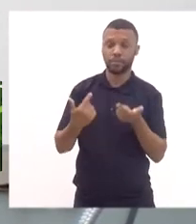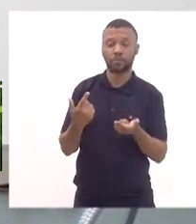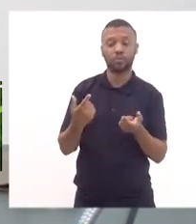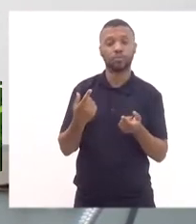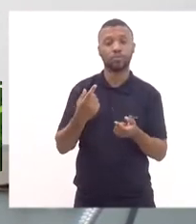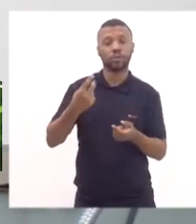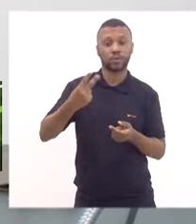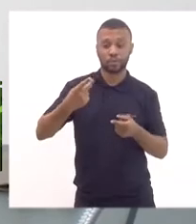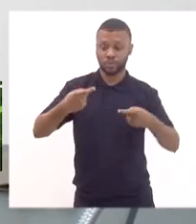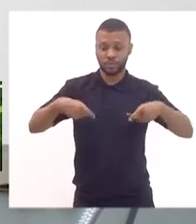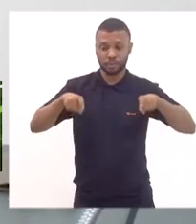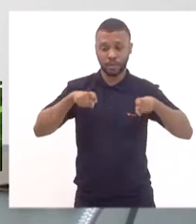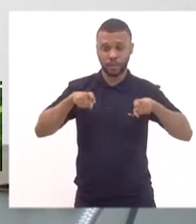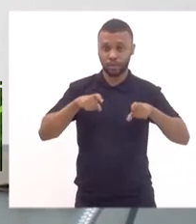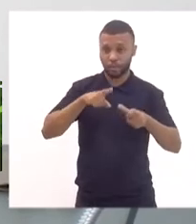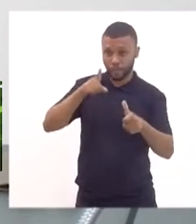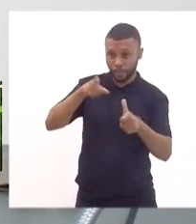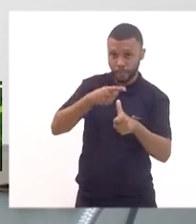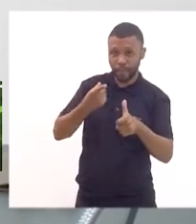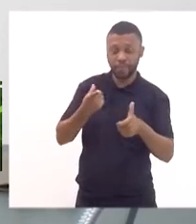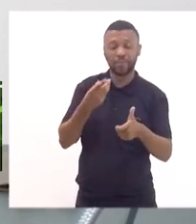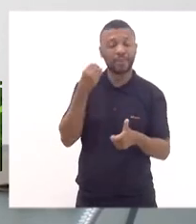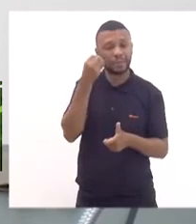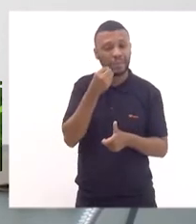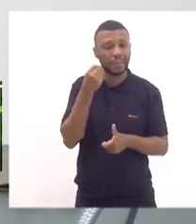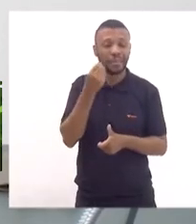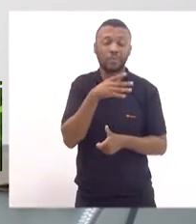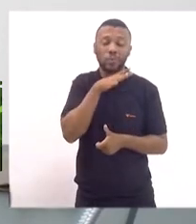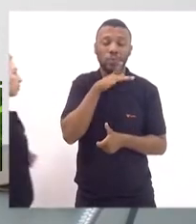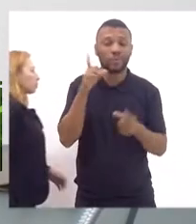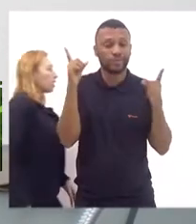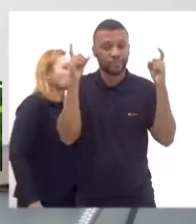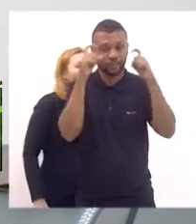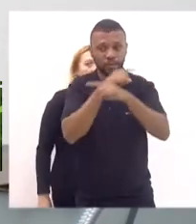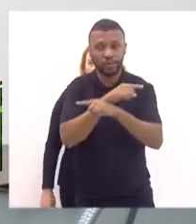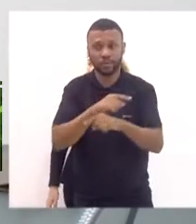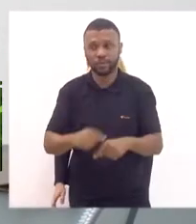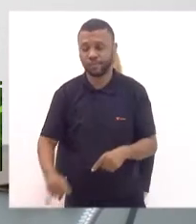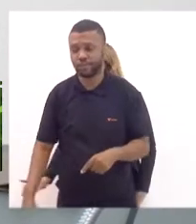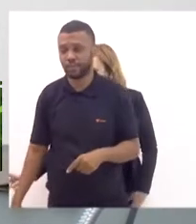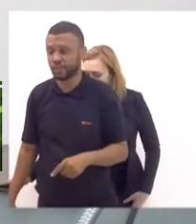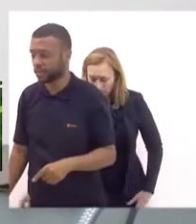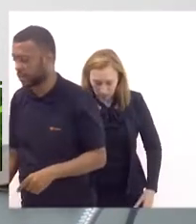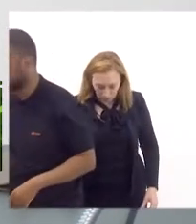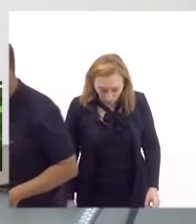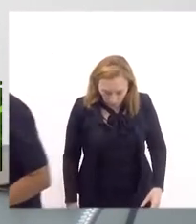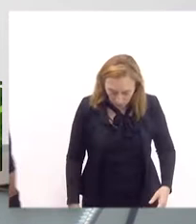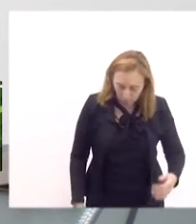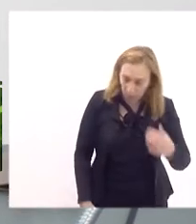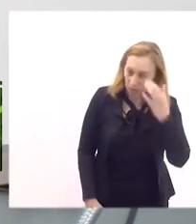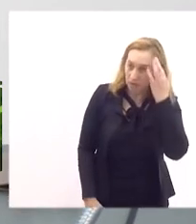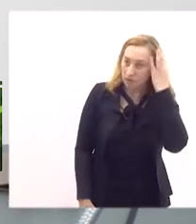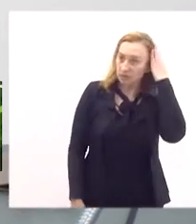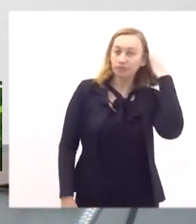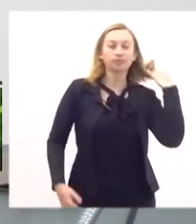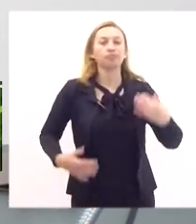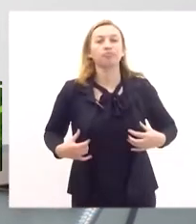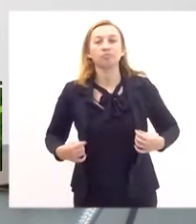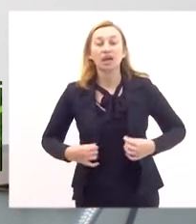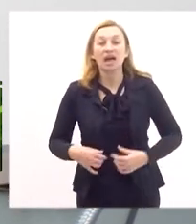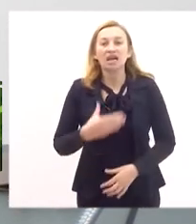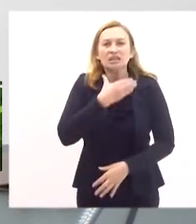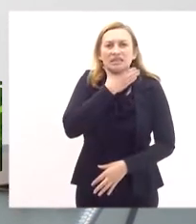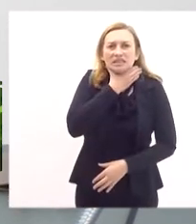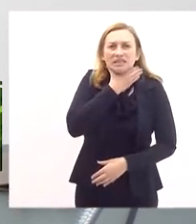primeiro mandato foi uma experiência muito dolorosa, porque nós assistimos aqui não só a grave